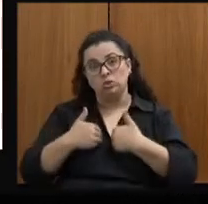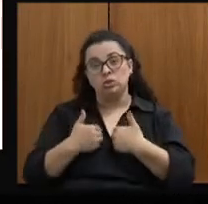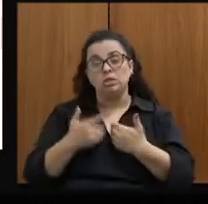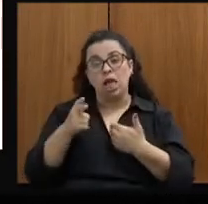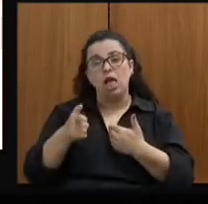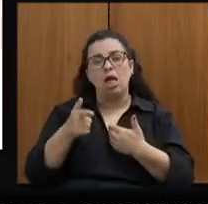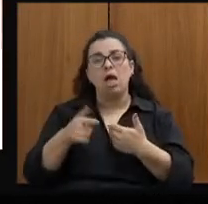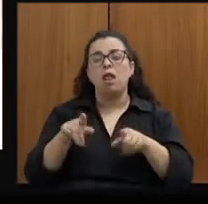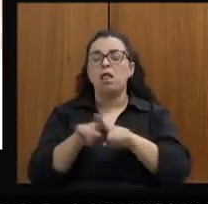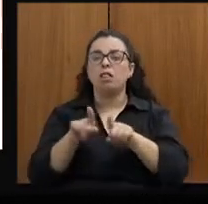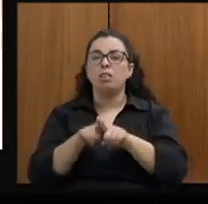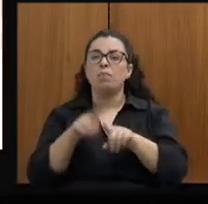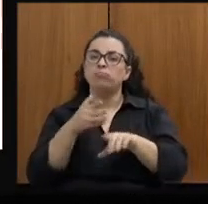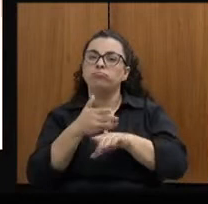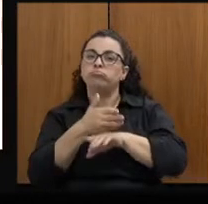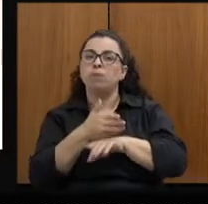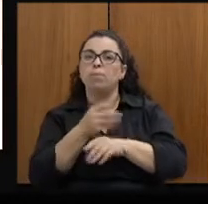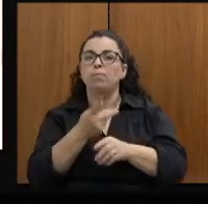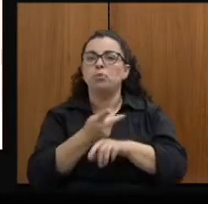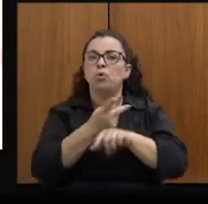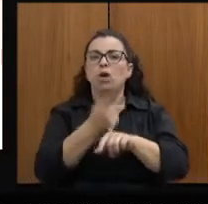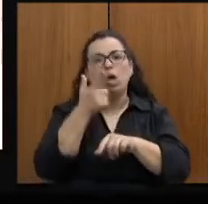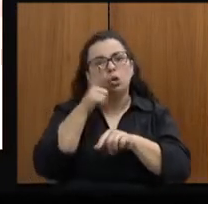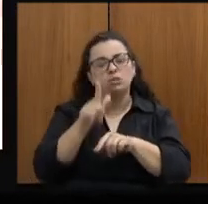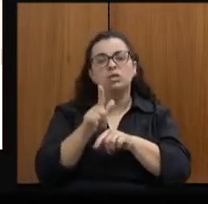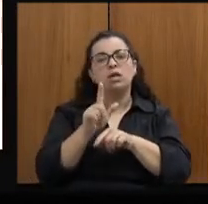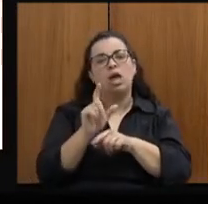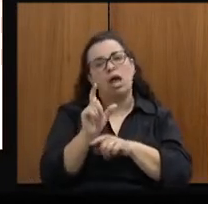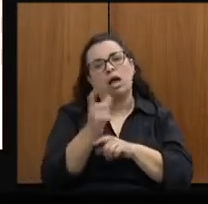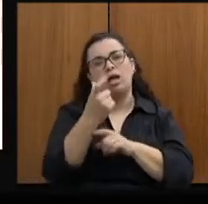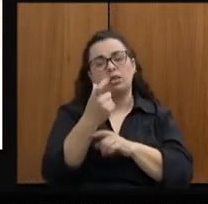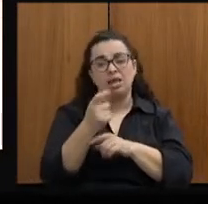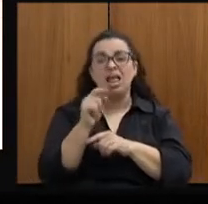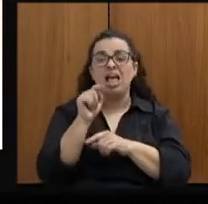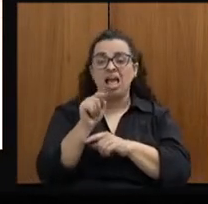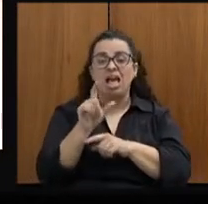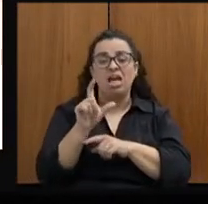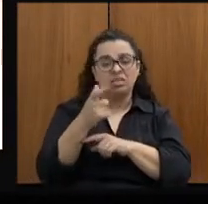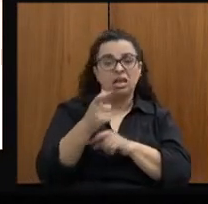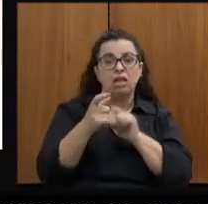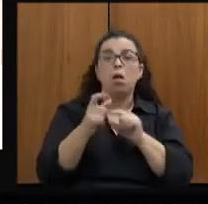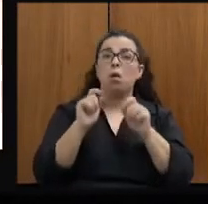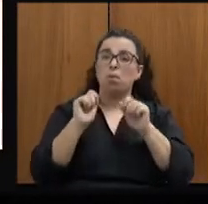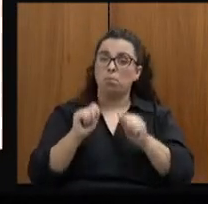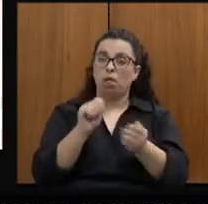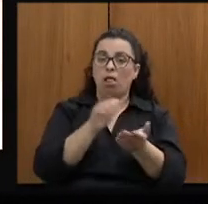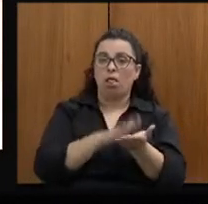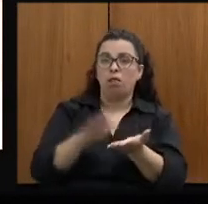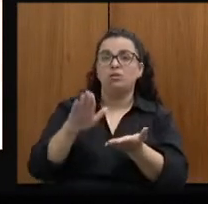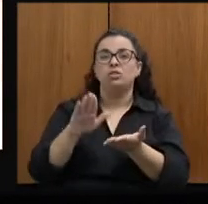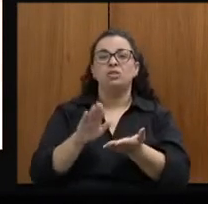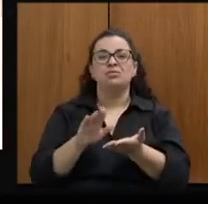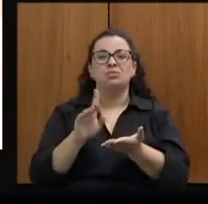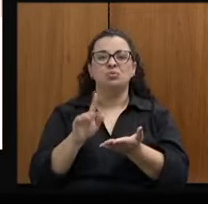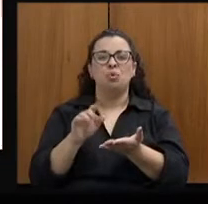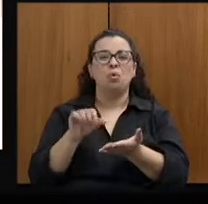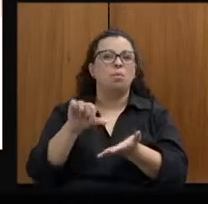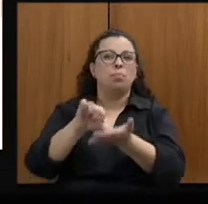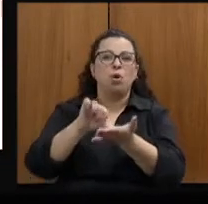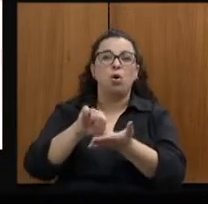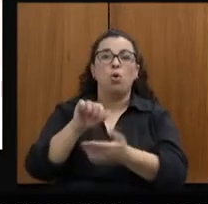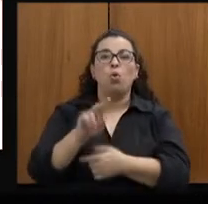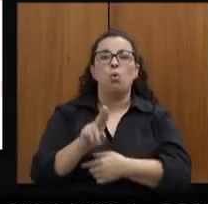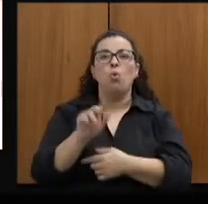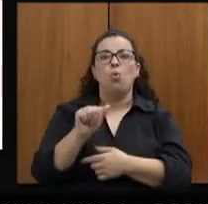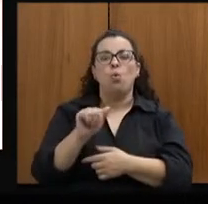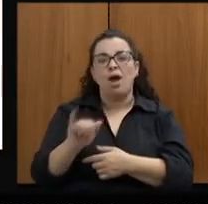entrarem para tirarem suas carteiras. Essas carteiras podem ser emitidas pela UAI ou